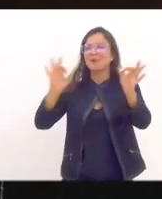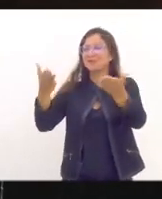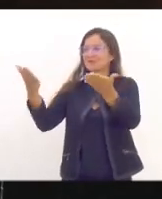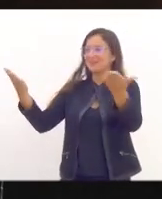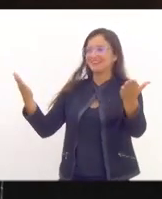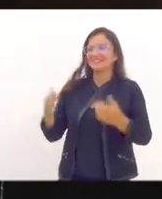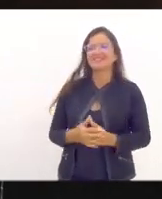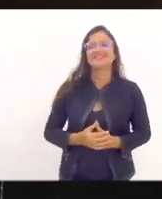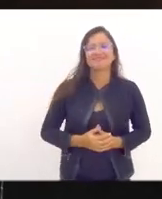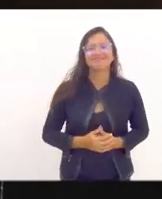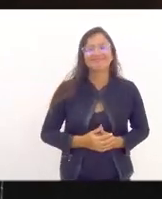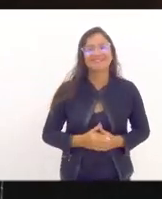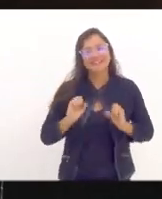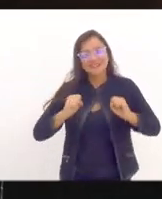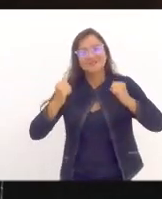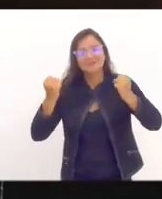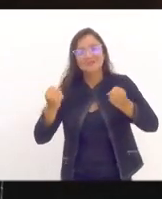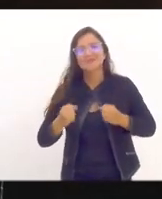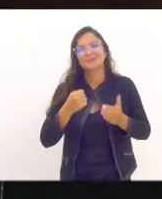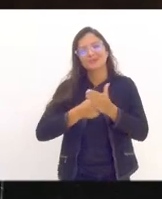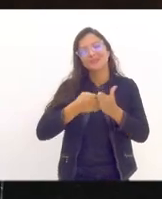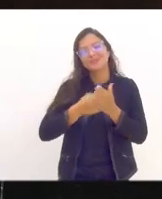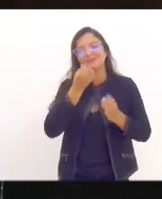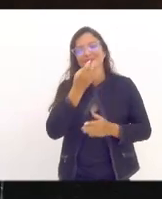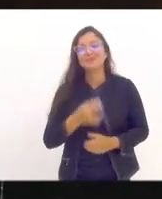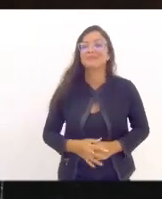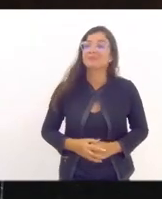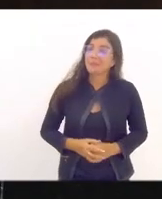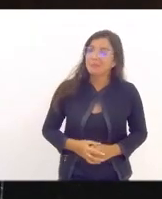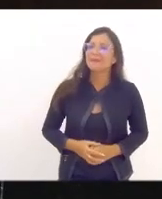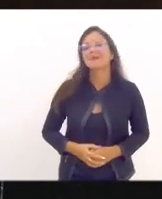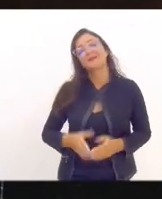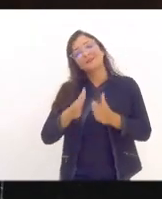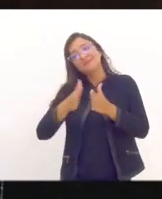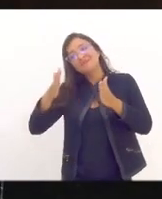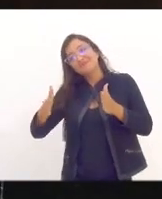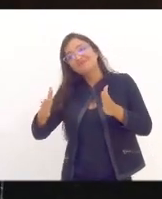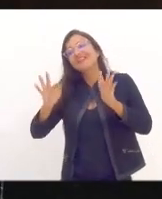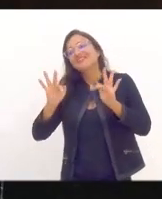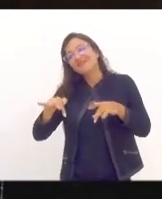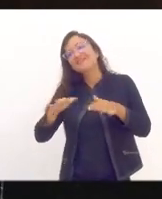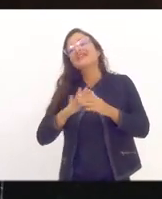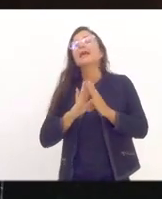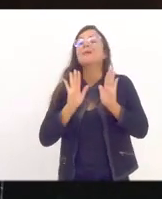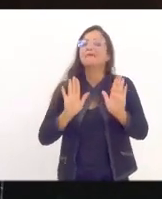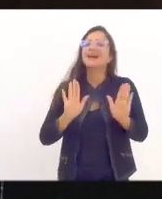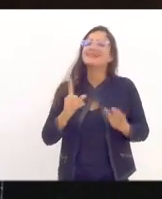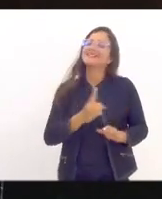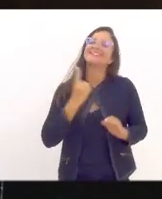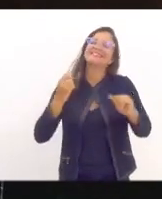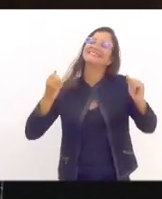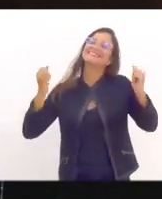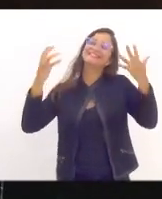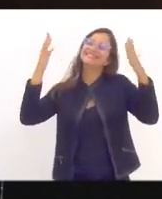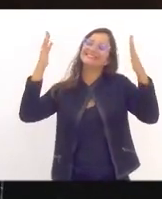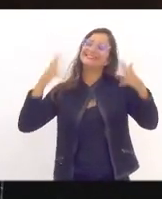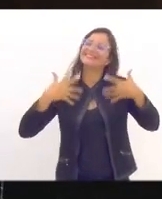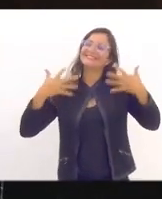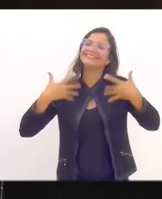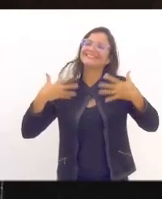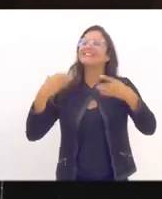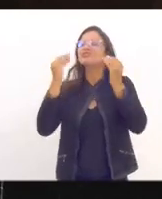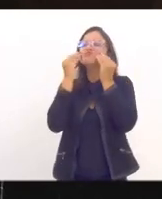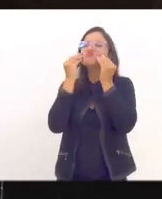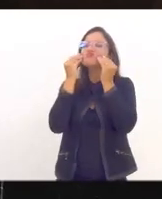todos os guerreiros e guerreiras que estão aí então assim é só um fechamento de ciclo nessa história do mandato mas que a gente vai celebrar muito dando muitos beijos